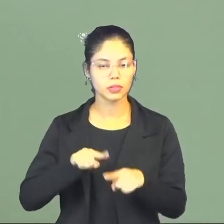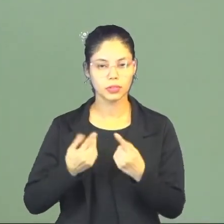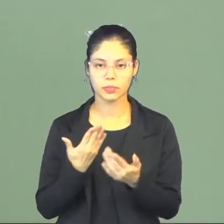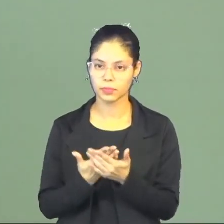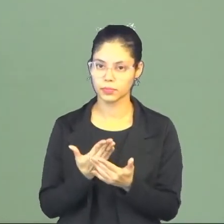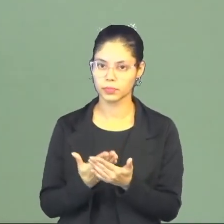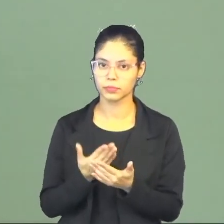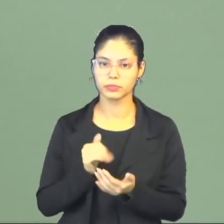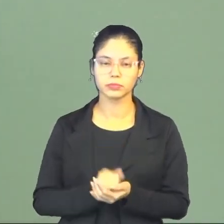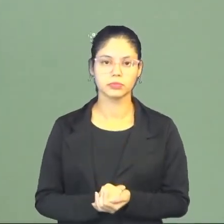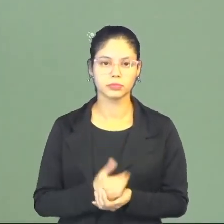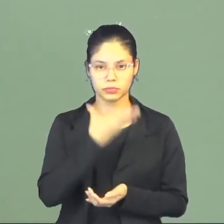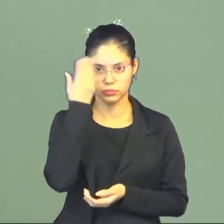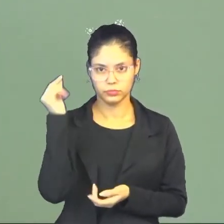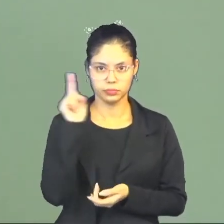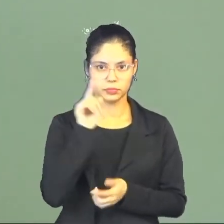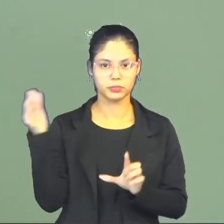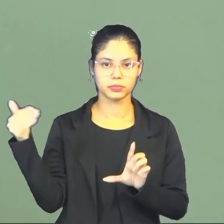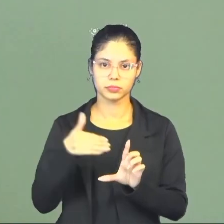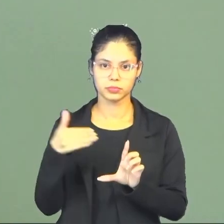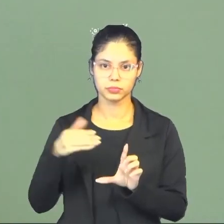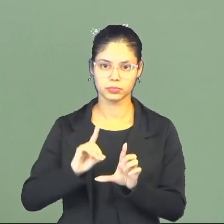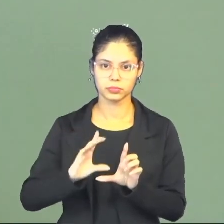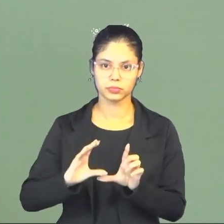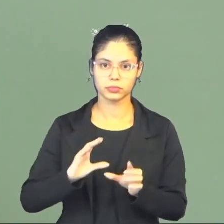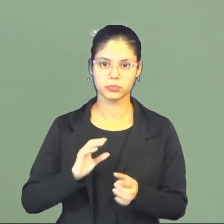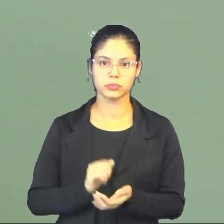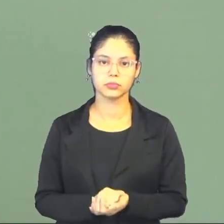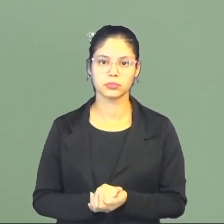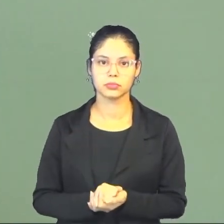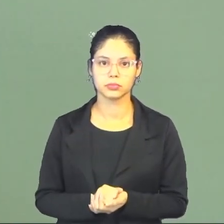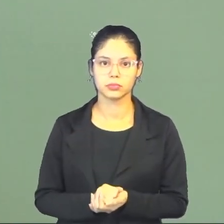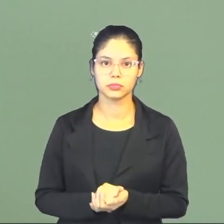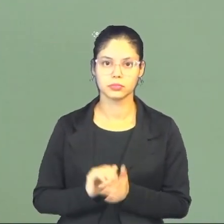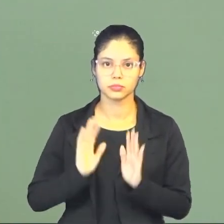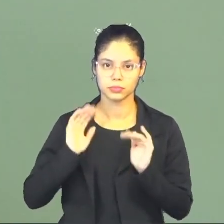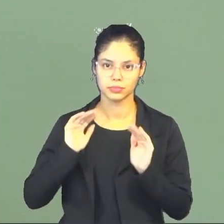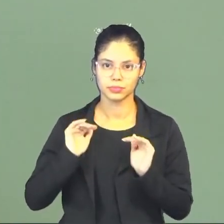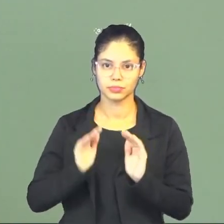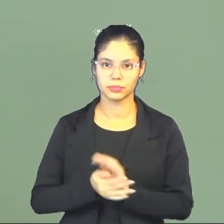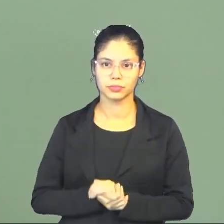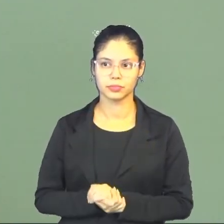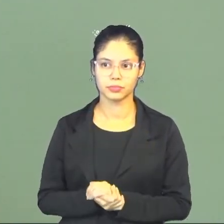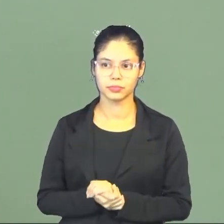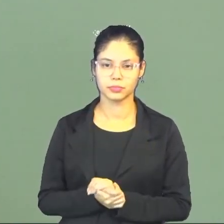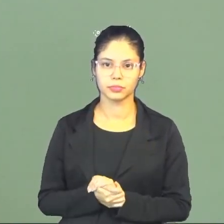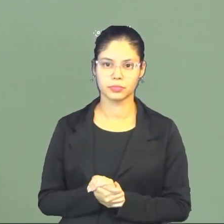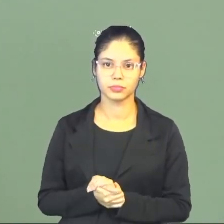aula. Não esqueçam de acessar a plataforma Eduque. Adeus!